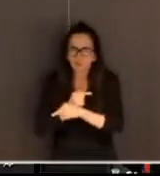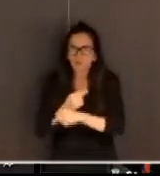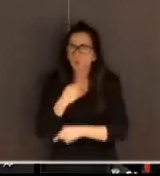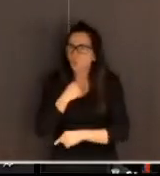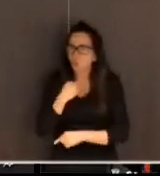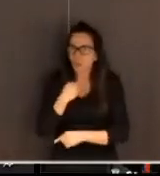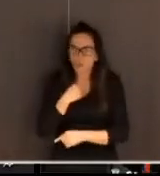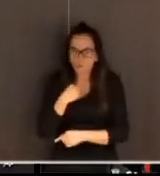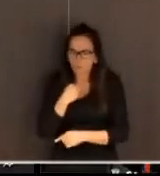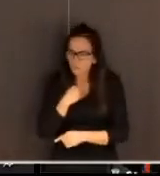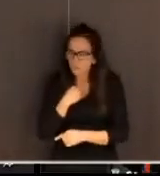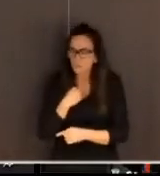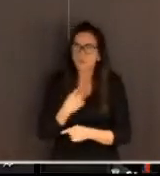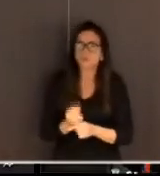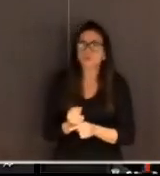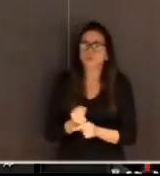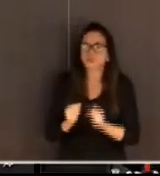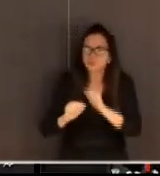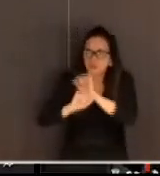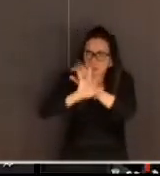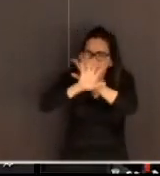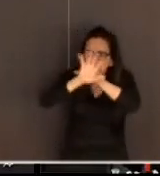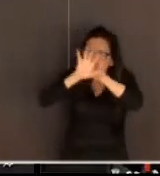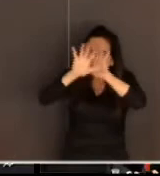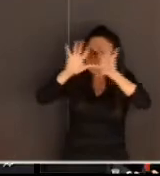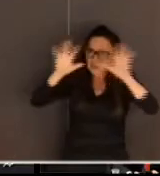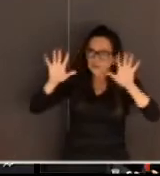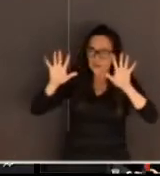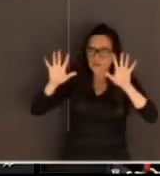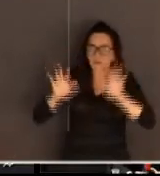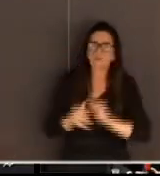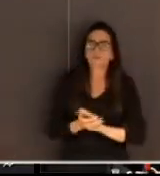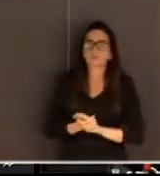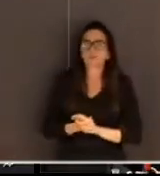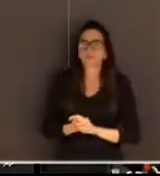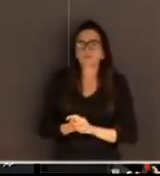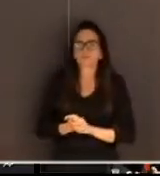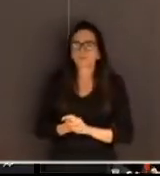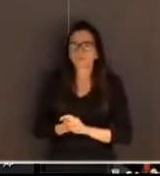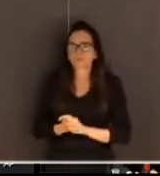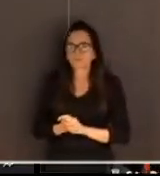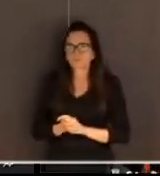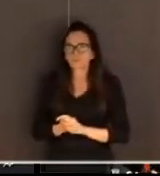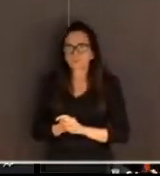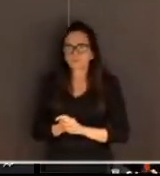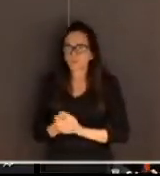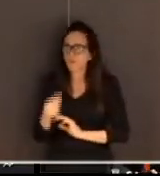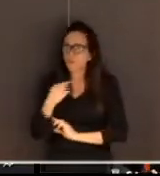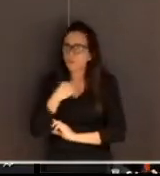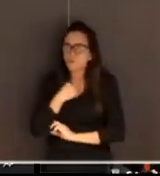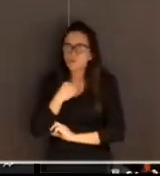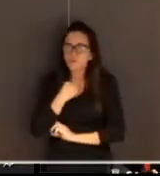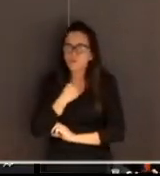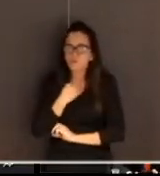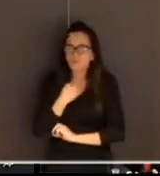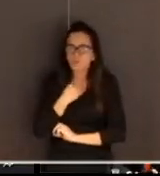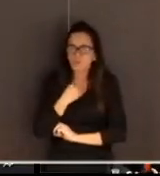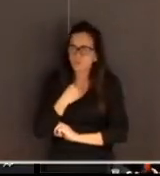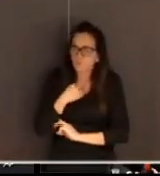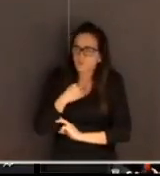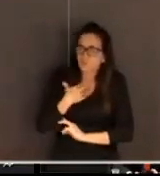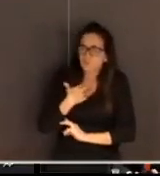e abarcando todas as teses que foram apresentadas. Eu não posso